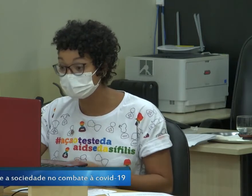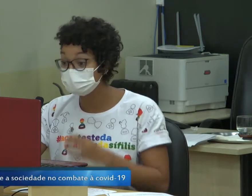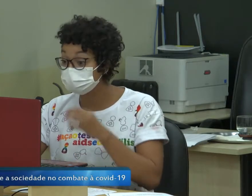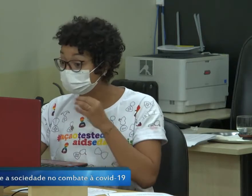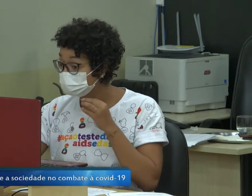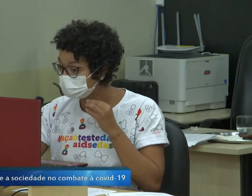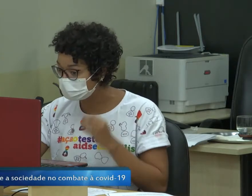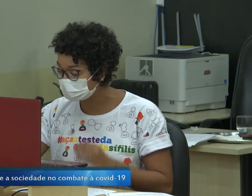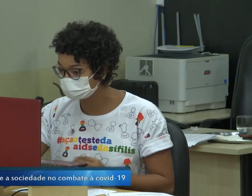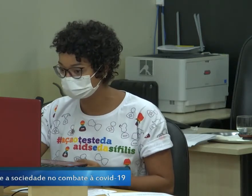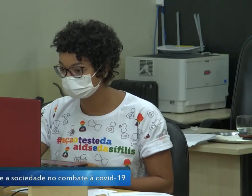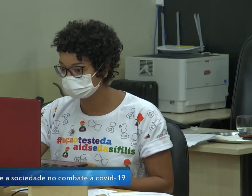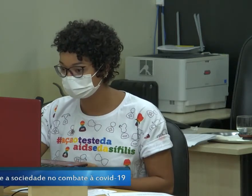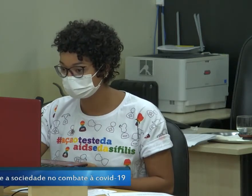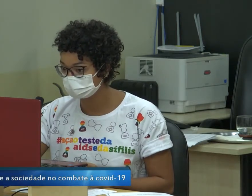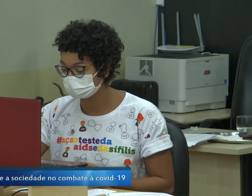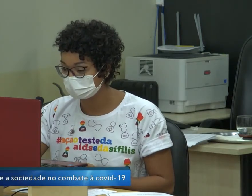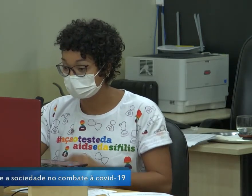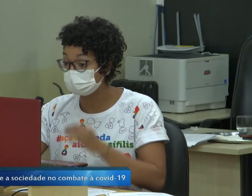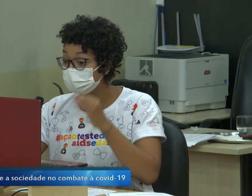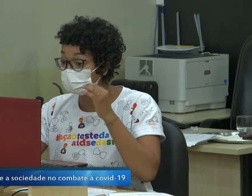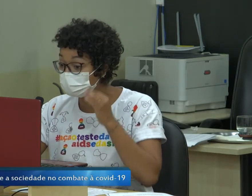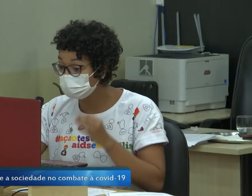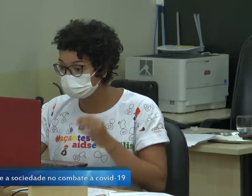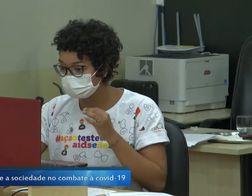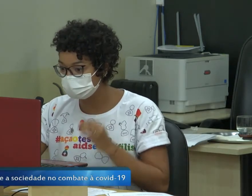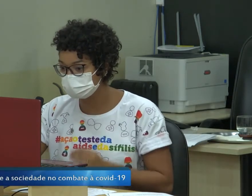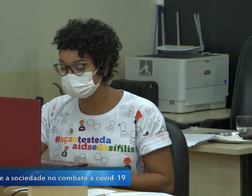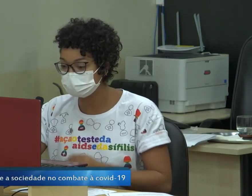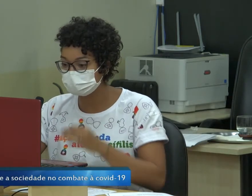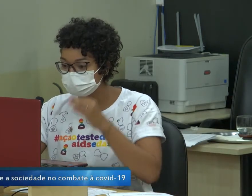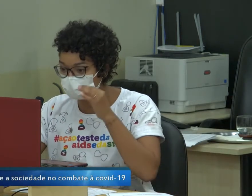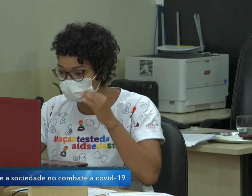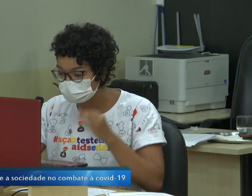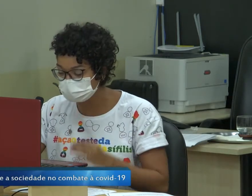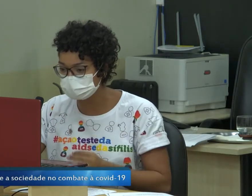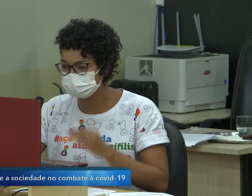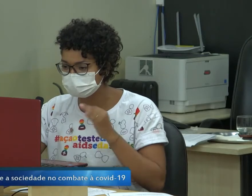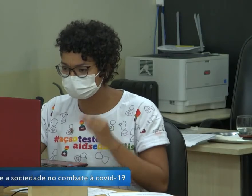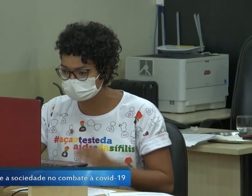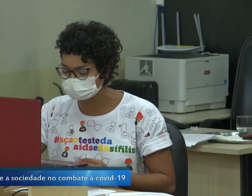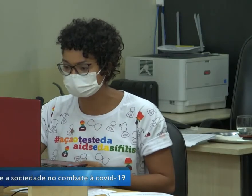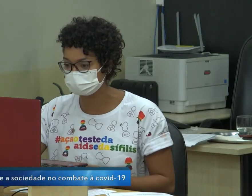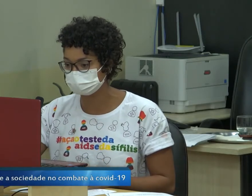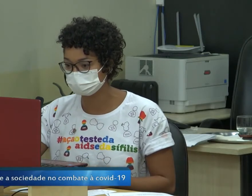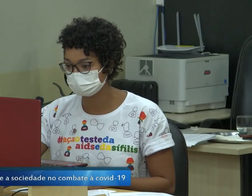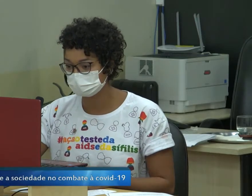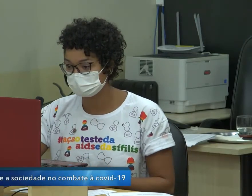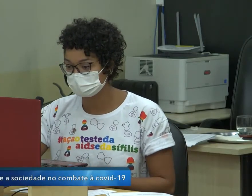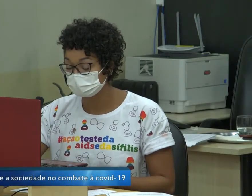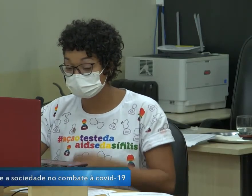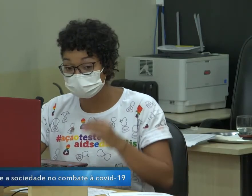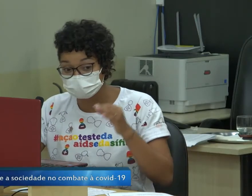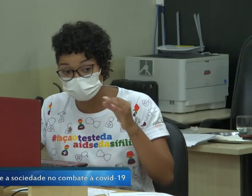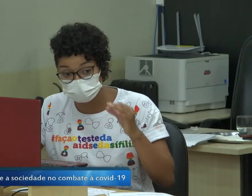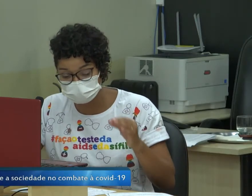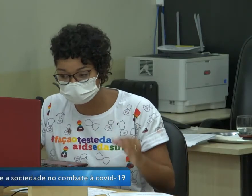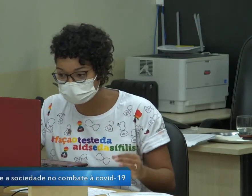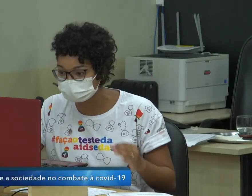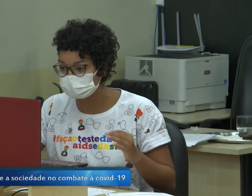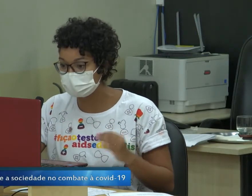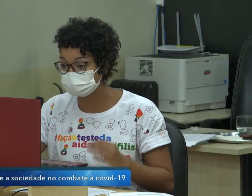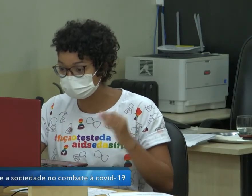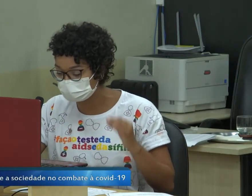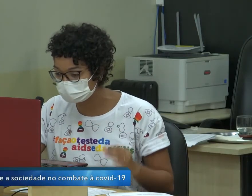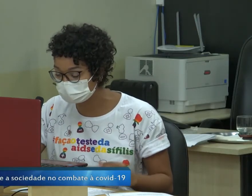exposição, isso tem que parar. Araraquara não pode admitir mais fake news sendo disseminadas. Nós estamos aqui com